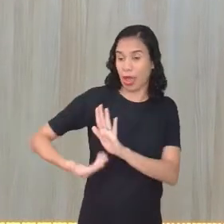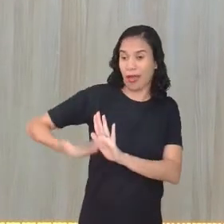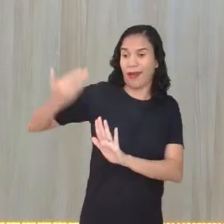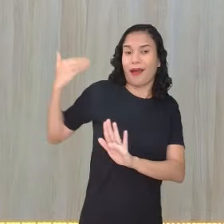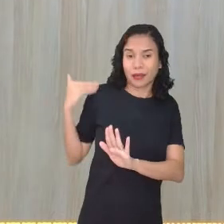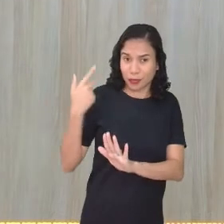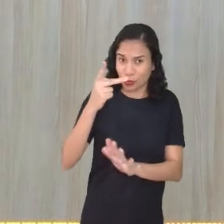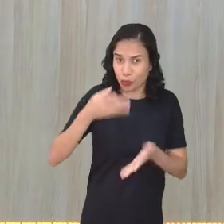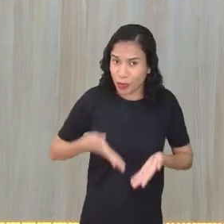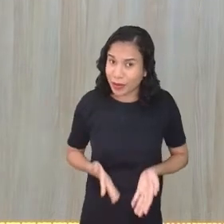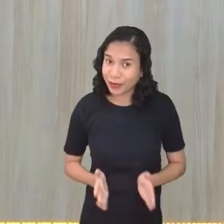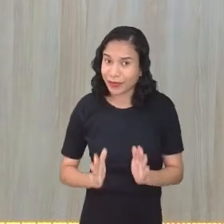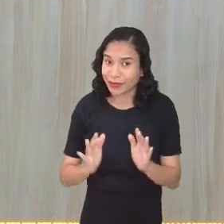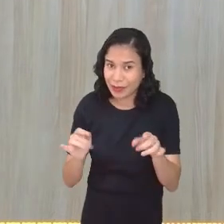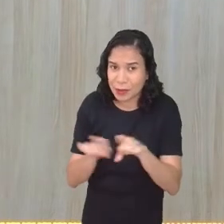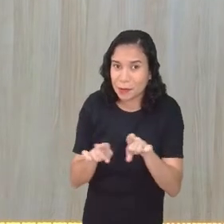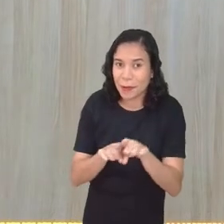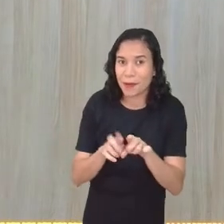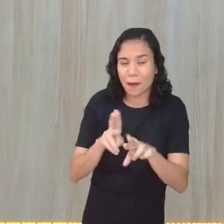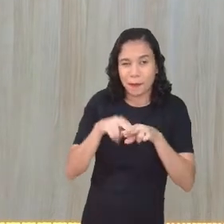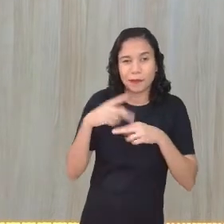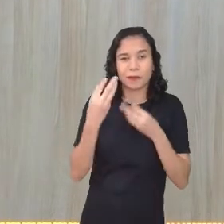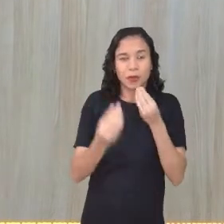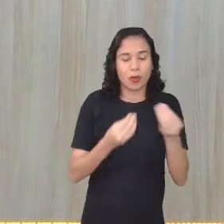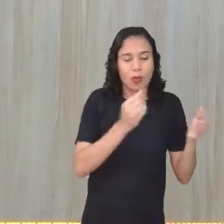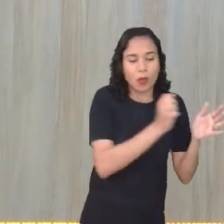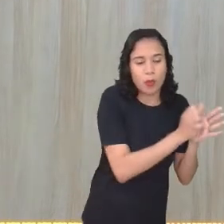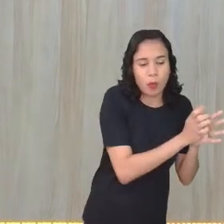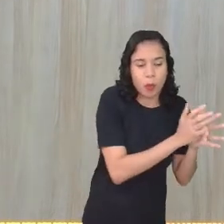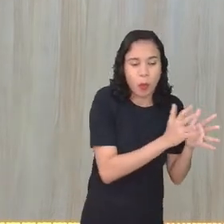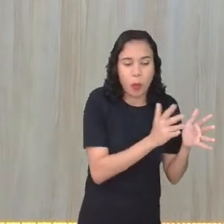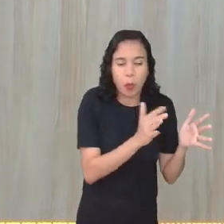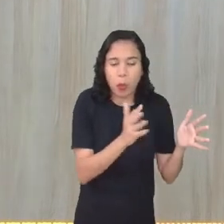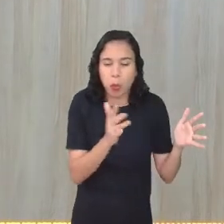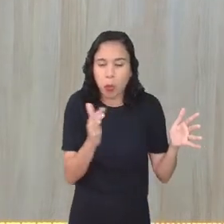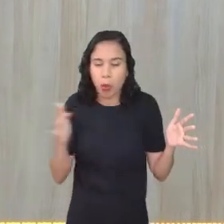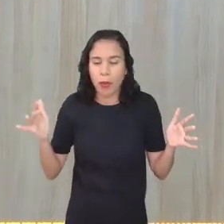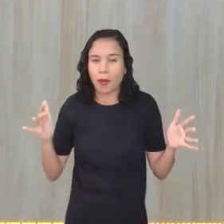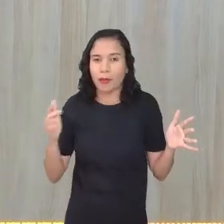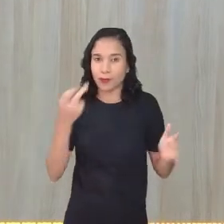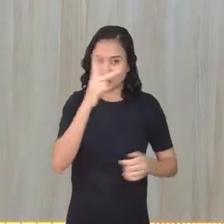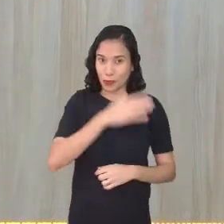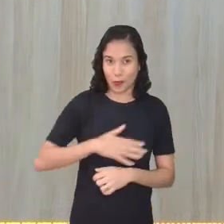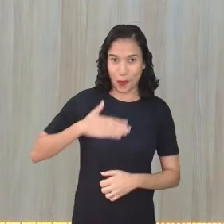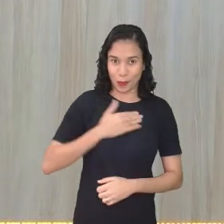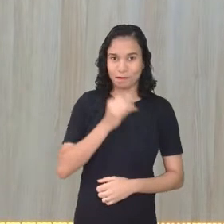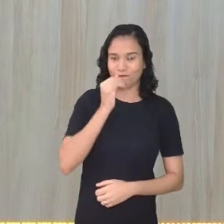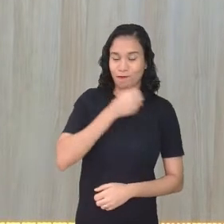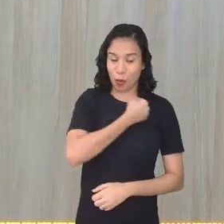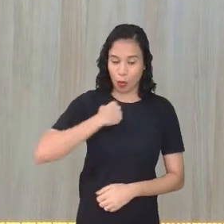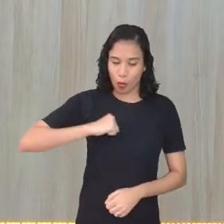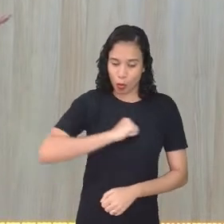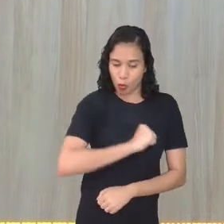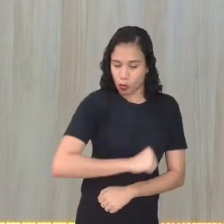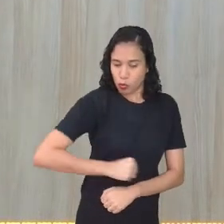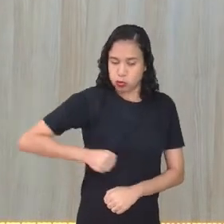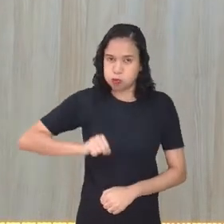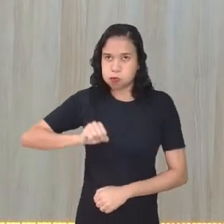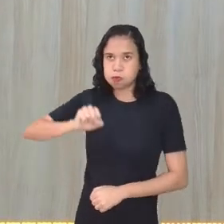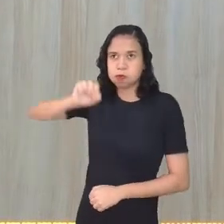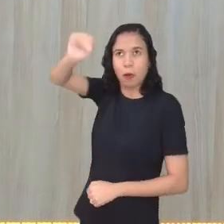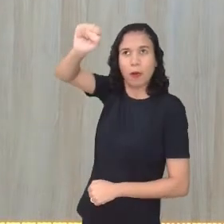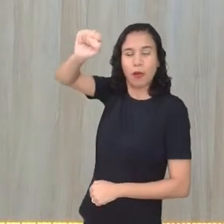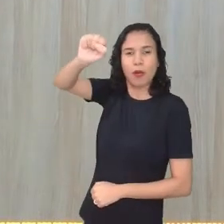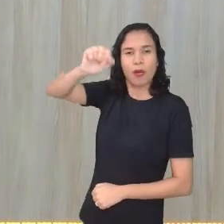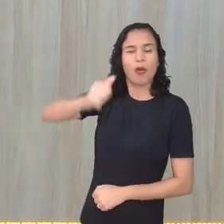você nascer, inclusive. Então, faz aí um trabalho de recuperação. Se você gosta de super-herói, quais foram os primeiros